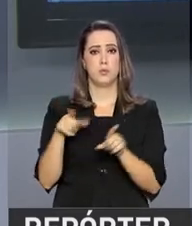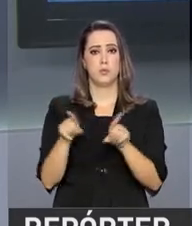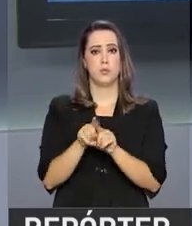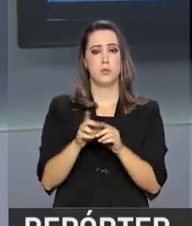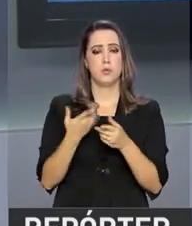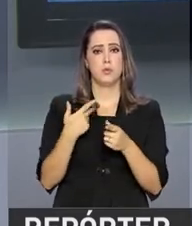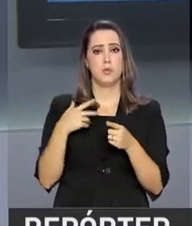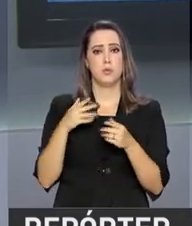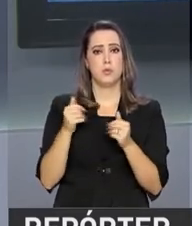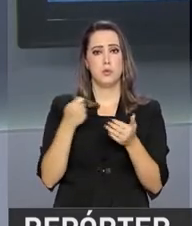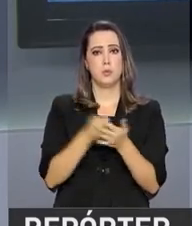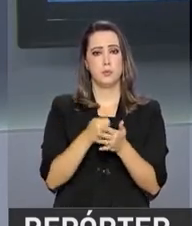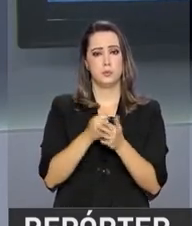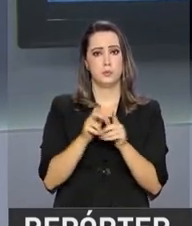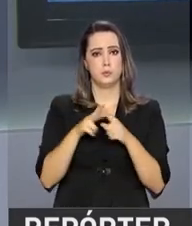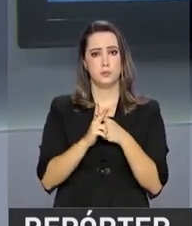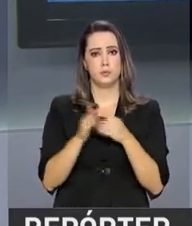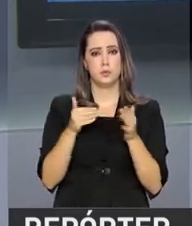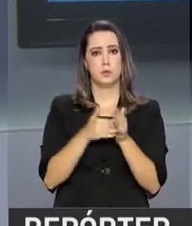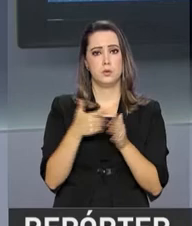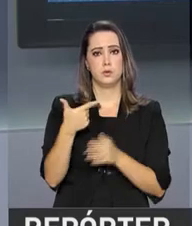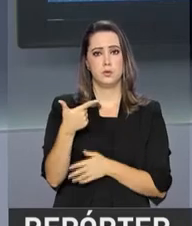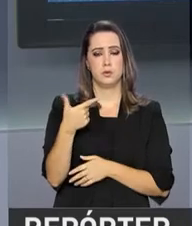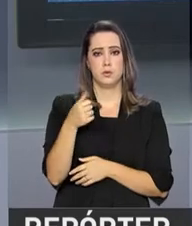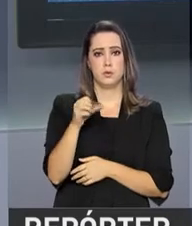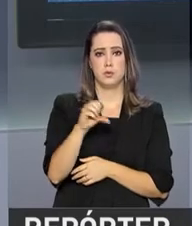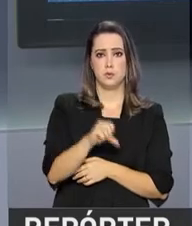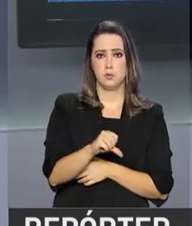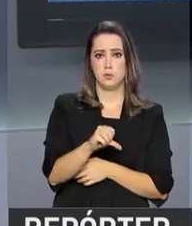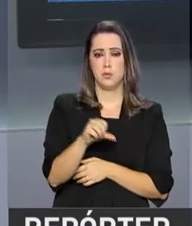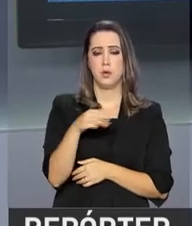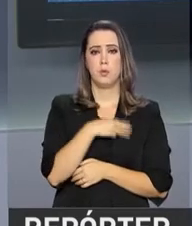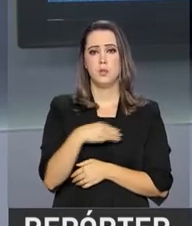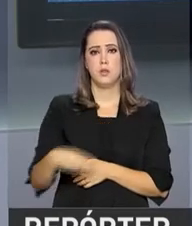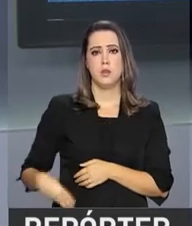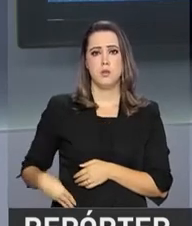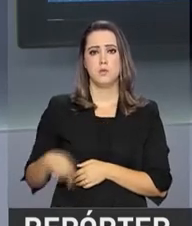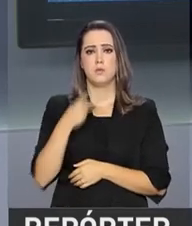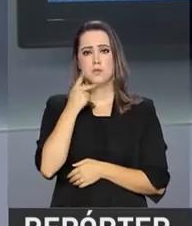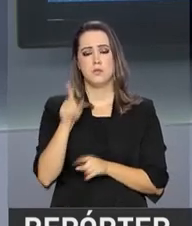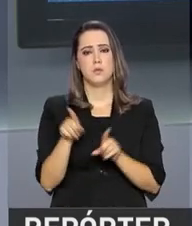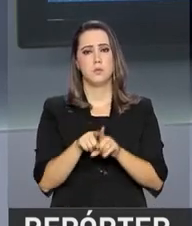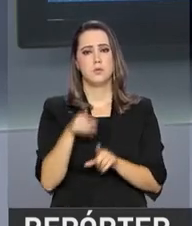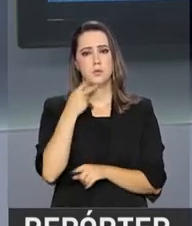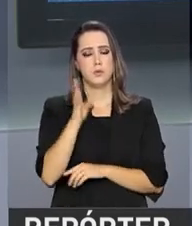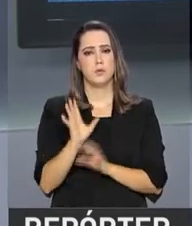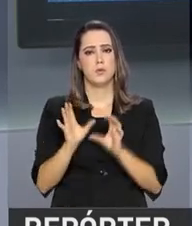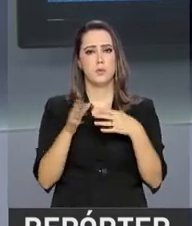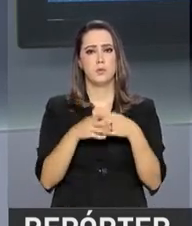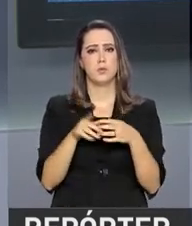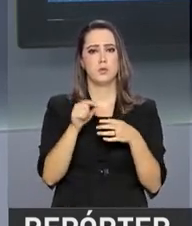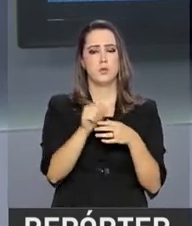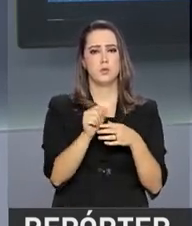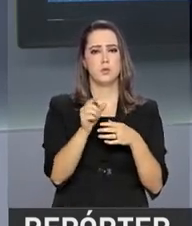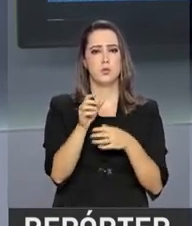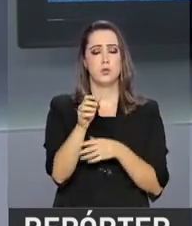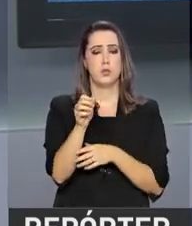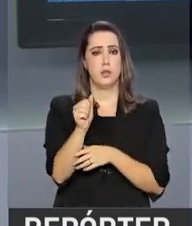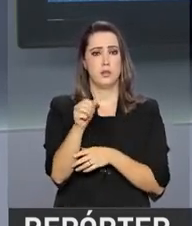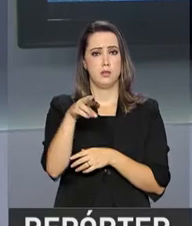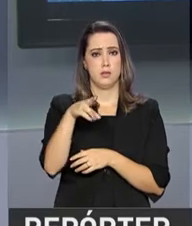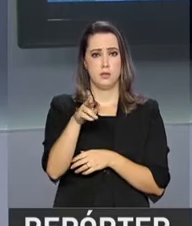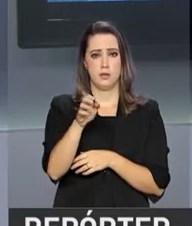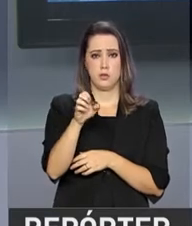reajuste da categoria até 2019 o ministro da fazenda falou ainda que vai pedir as agências de classificação de risco